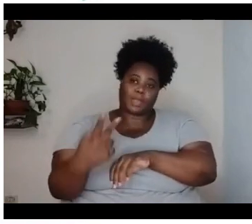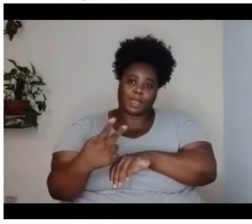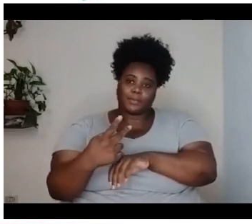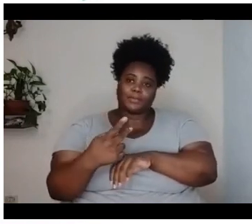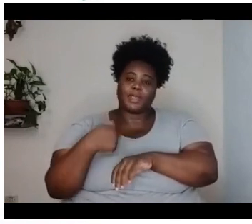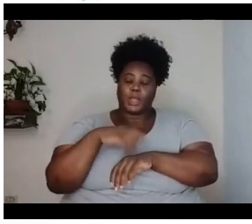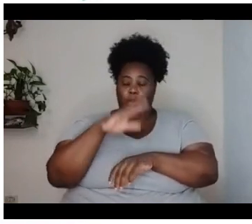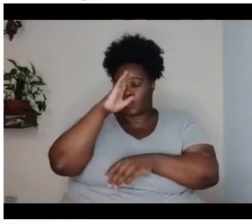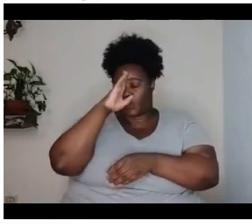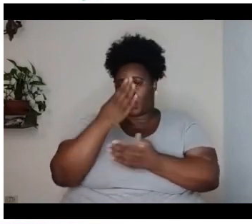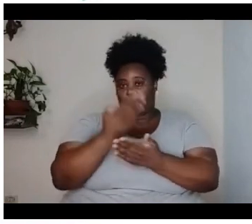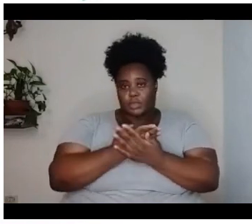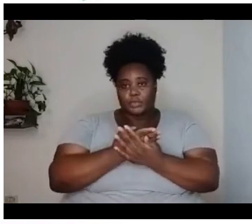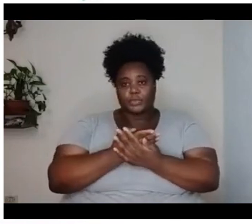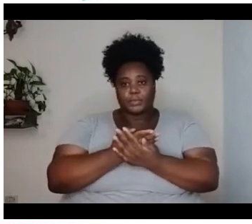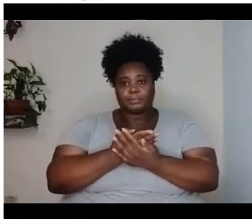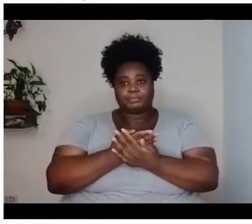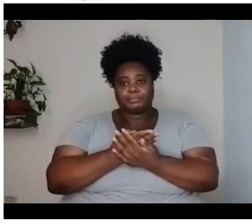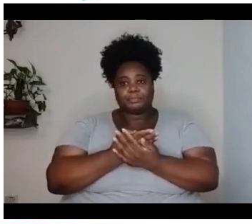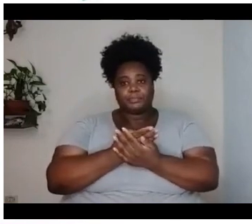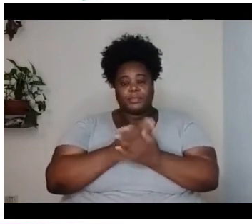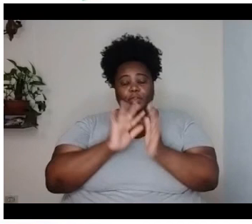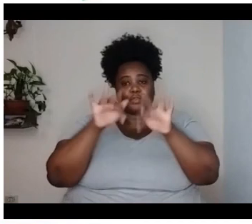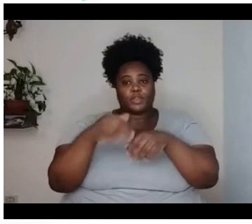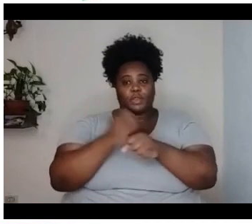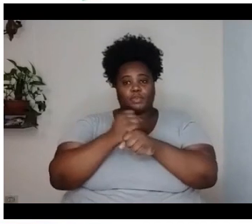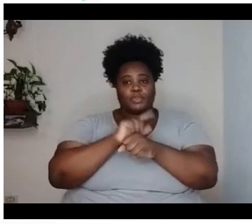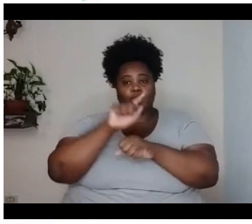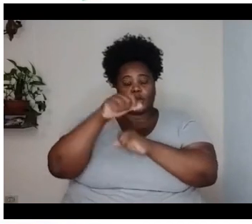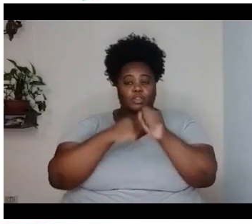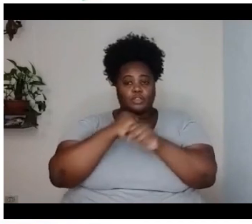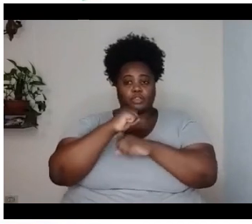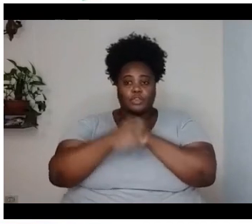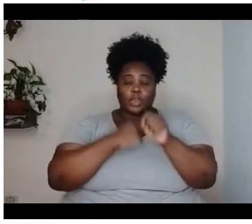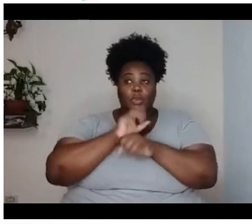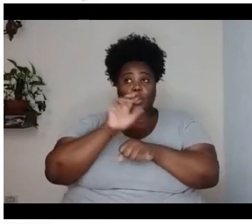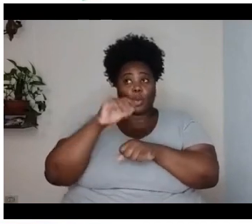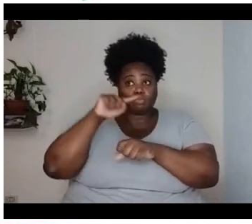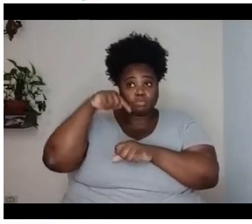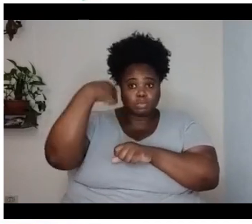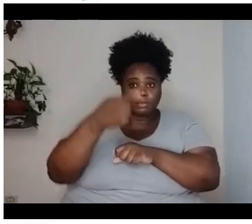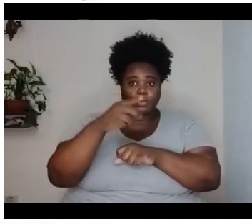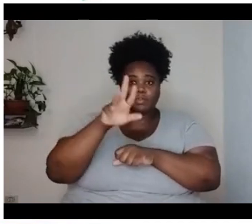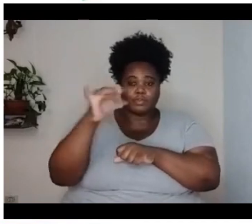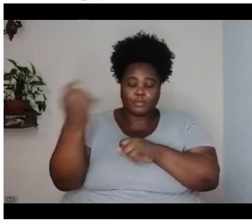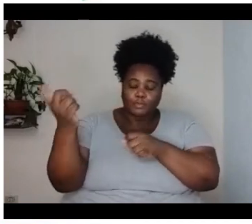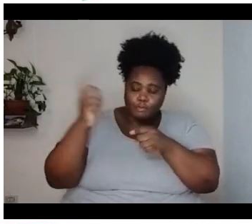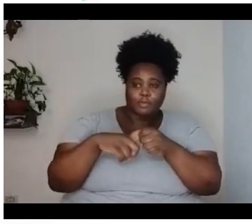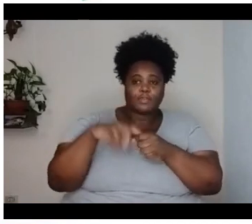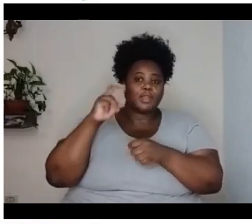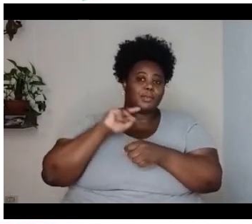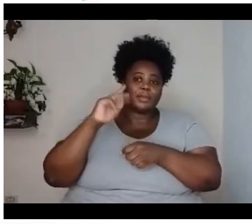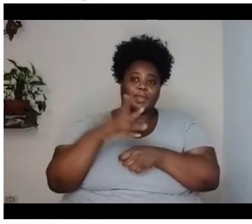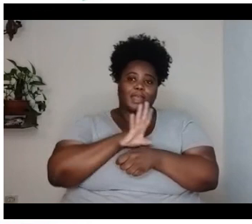acredito que esse final de ano, ou no próximo ano, a gente está realizando, e eu vou voltar para essa cidade maravilhosa que eu amo